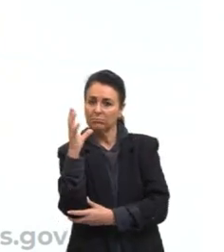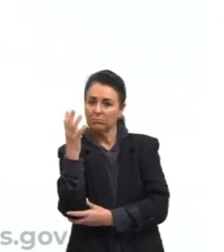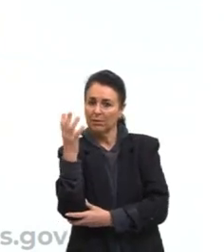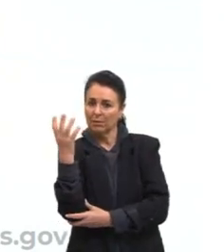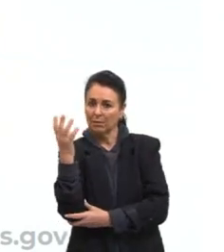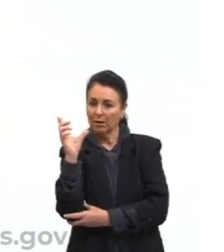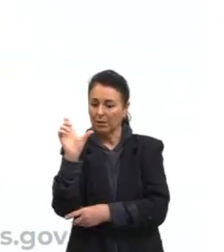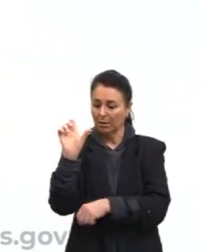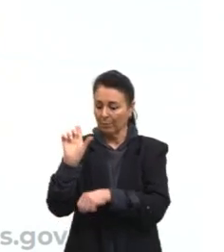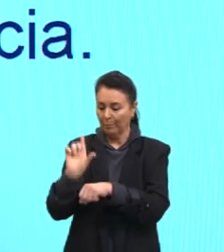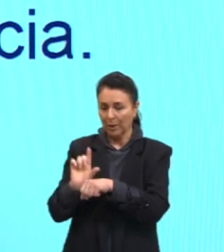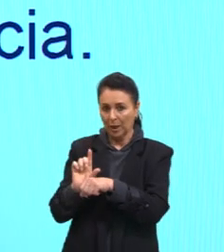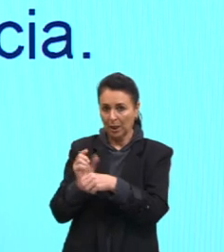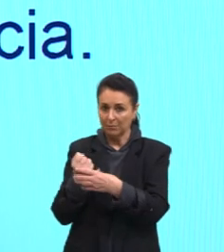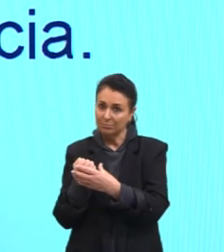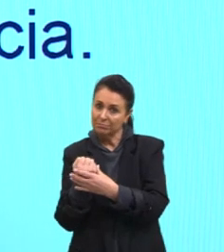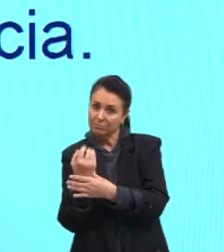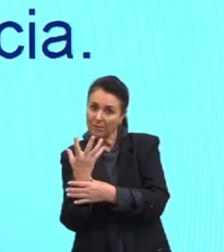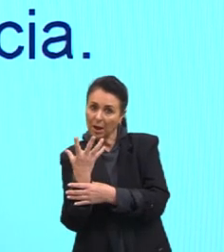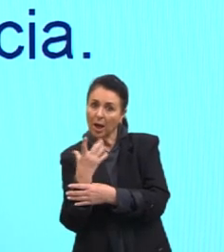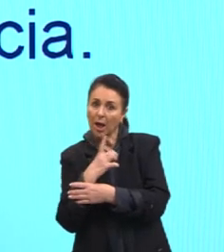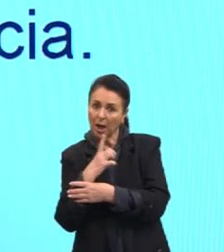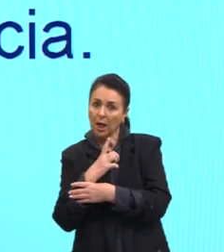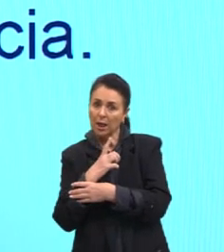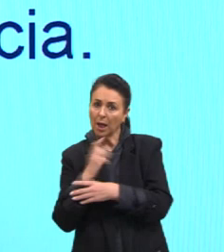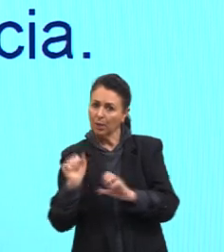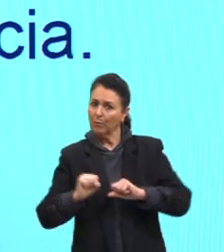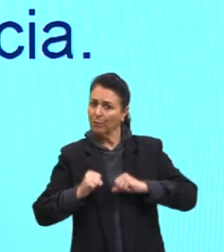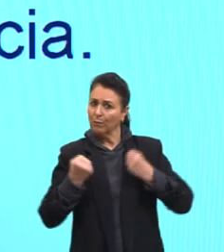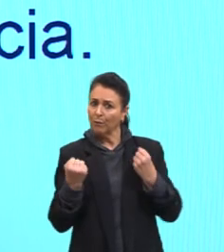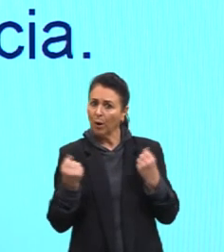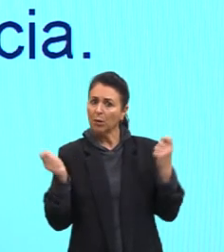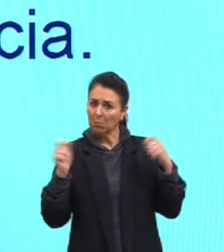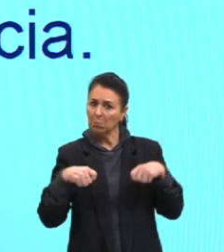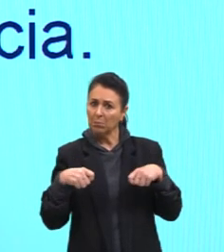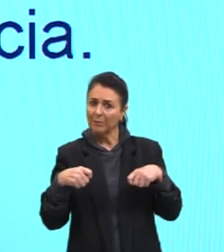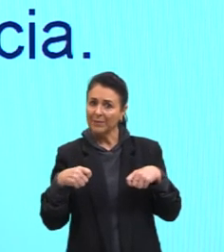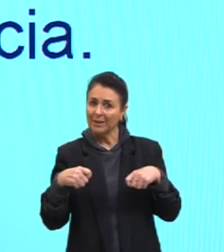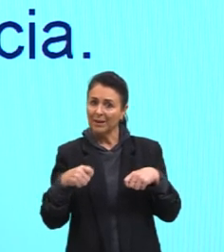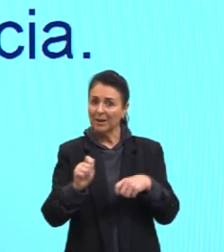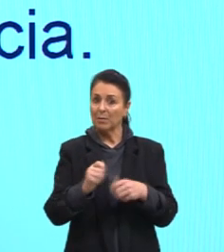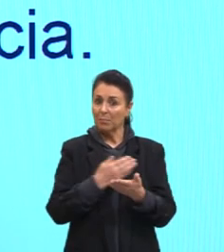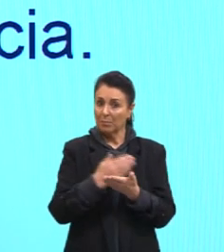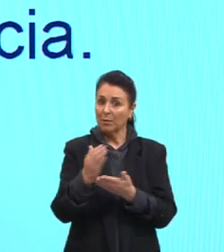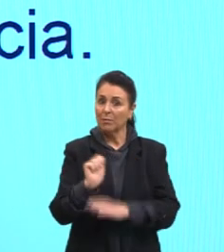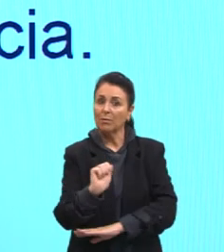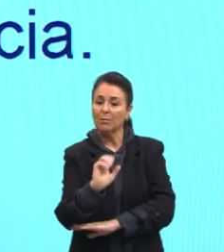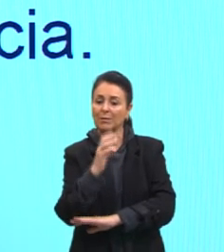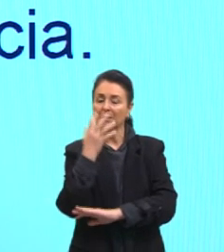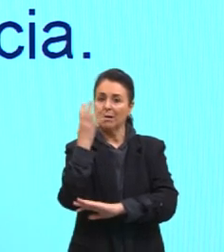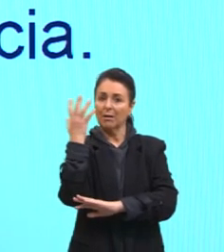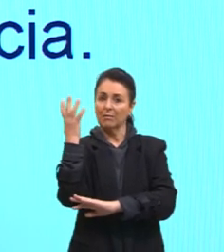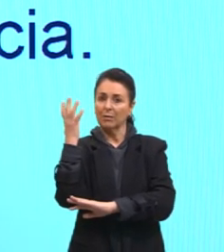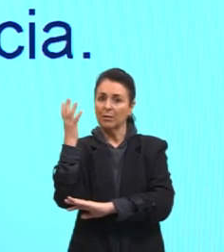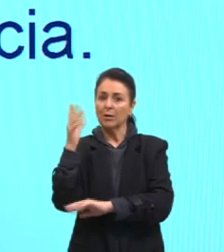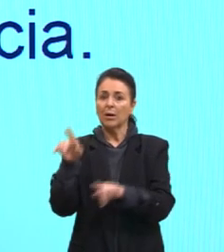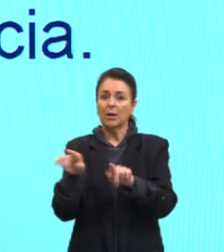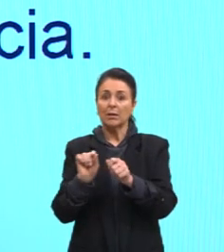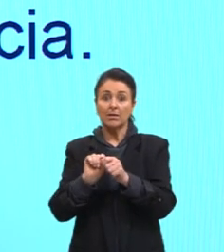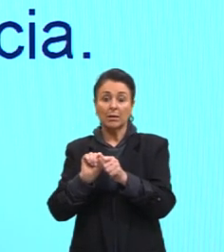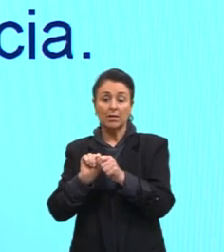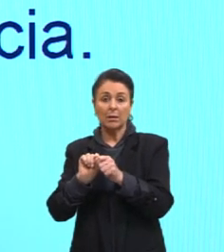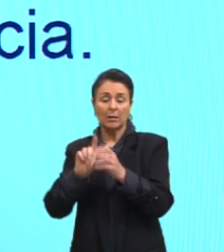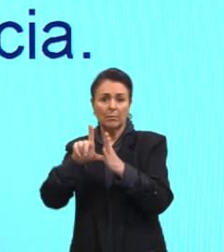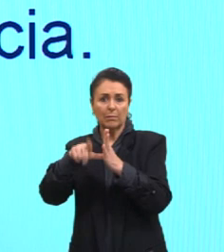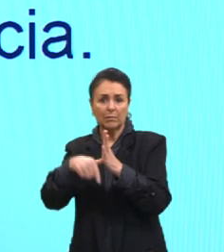pequena aqui né E ela tem que potência para ser uma árvore e essa árvore tem que potência em ser móveis